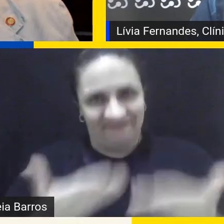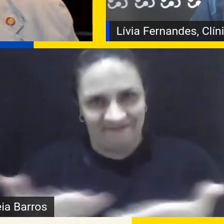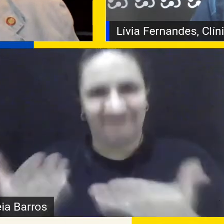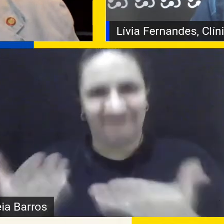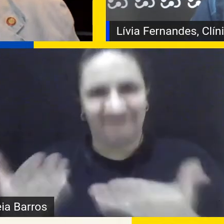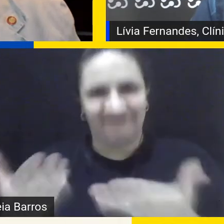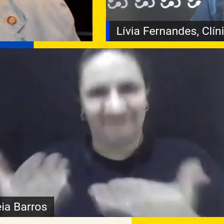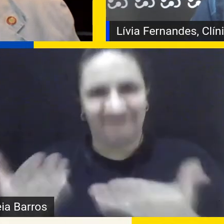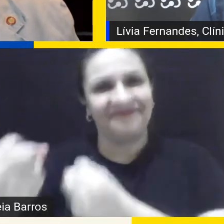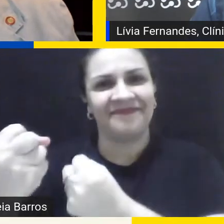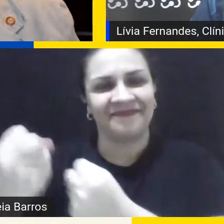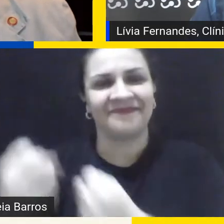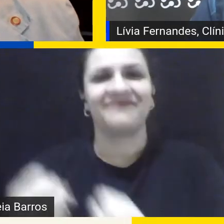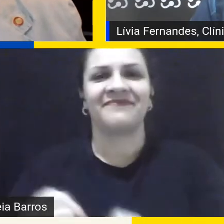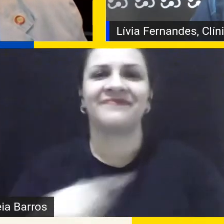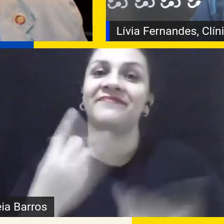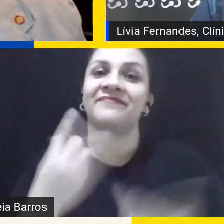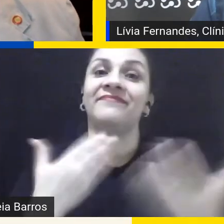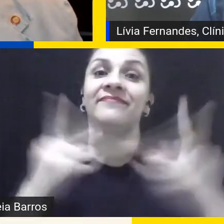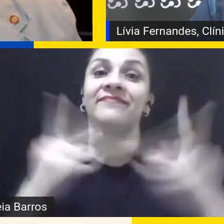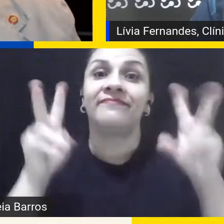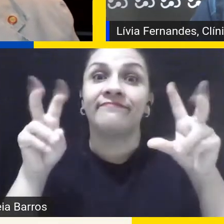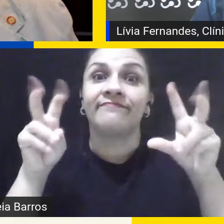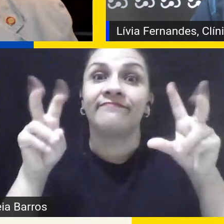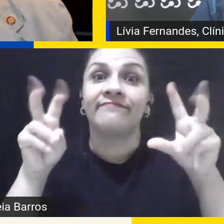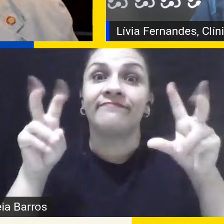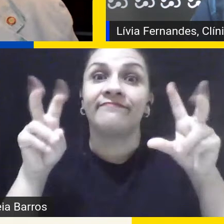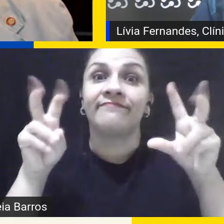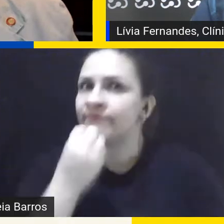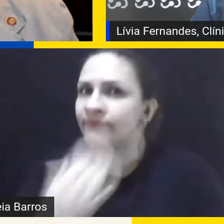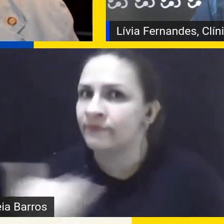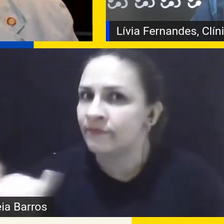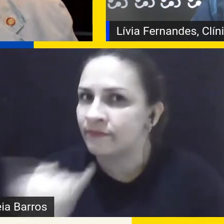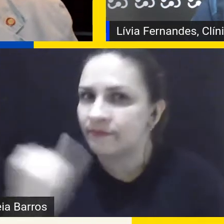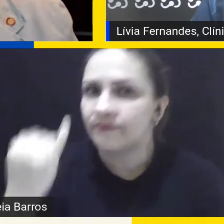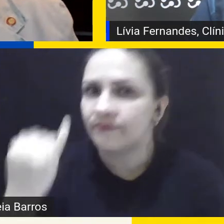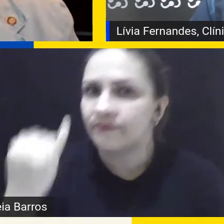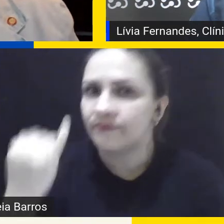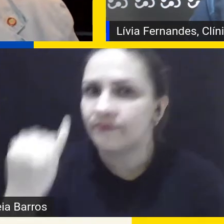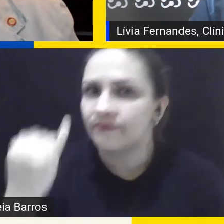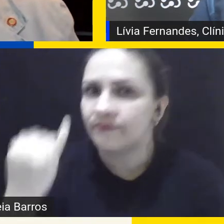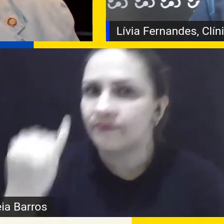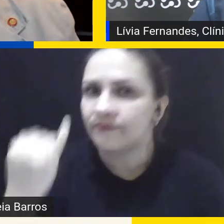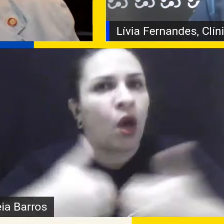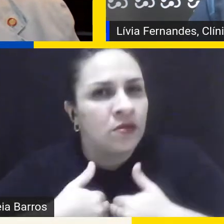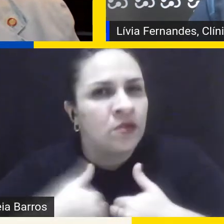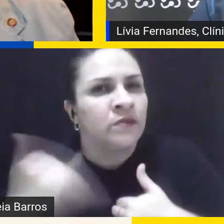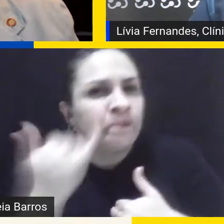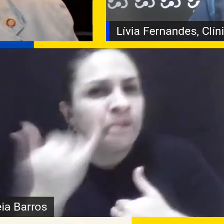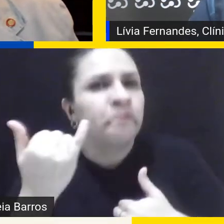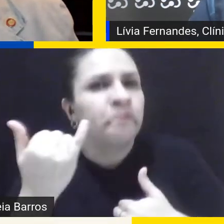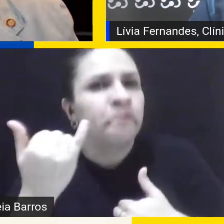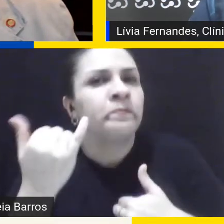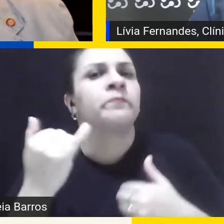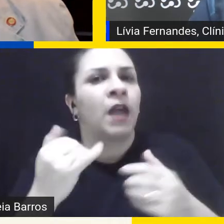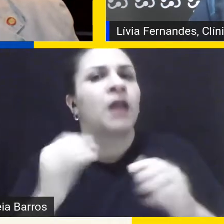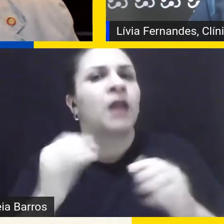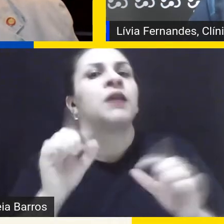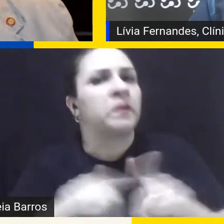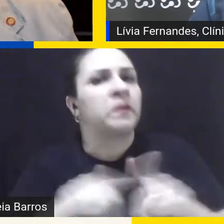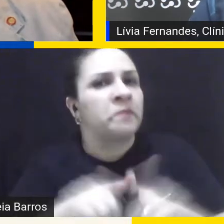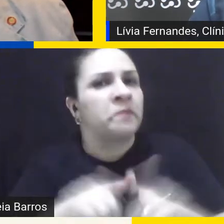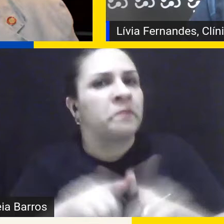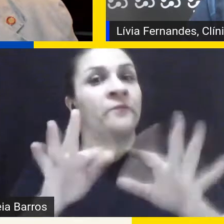aceitou. Nós vamos falar hoje de tema bom, importante para todos os autistas, para as famílias dos autistas.